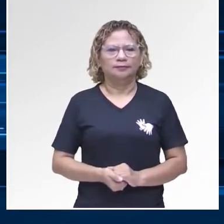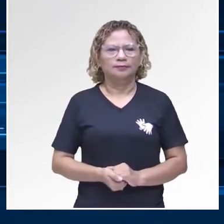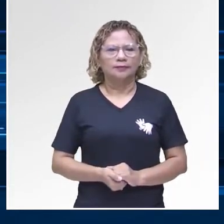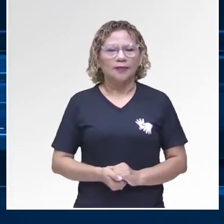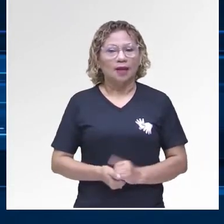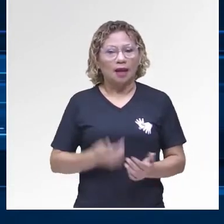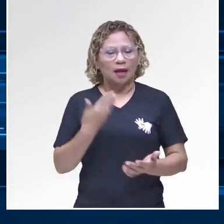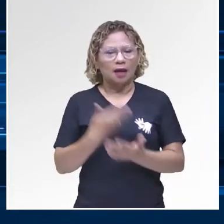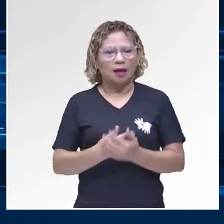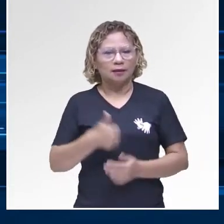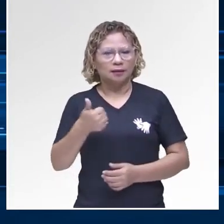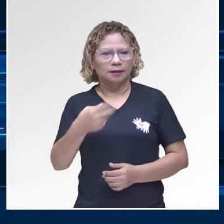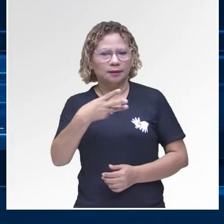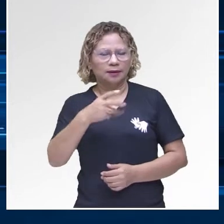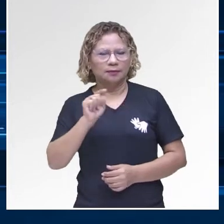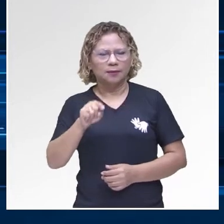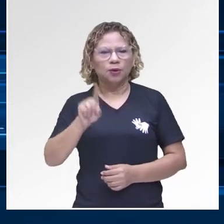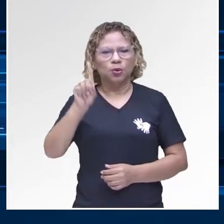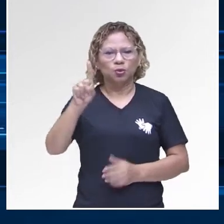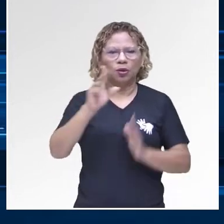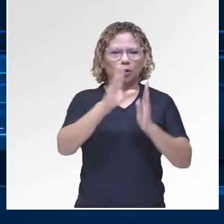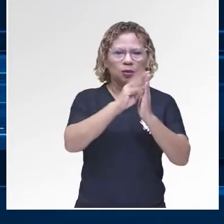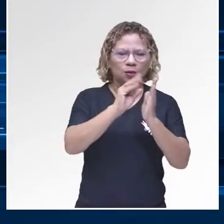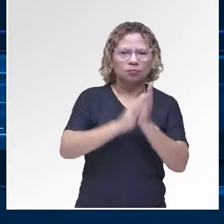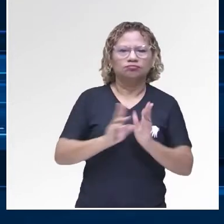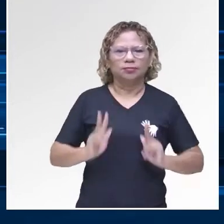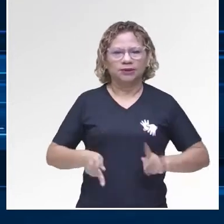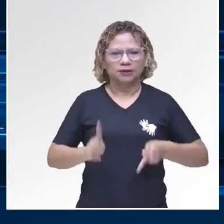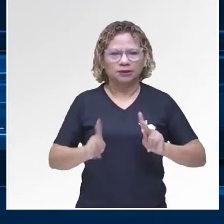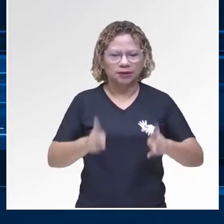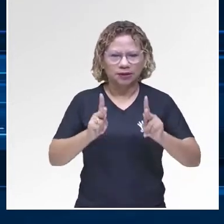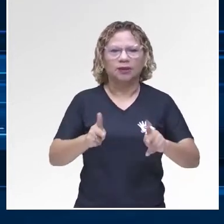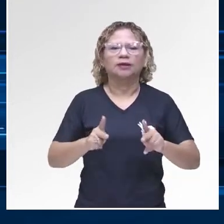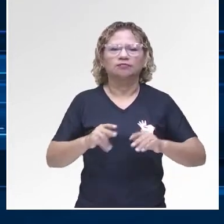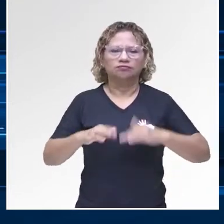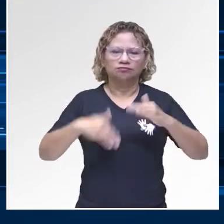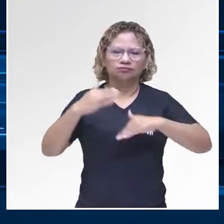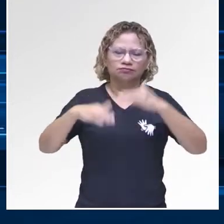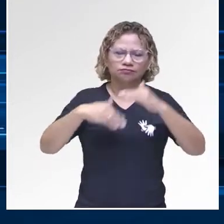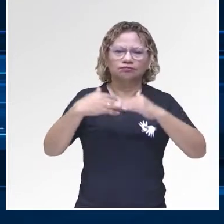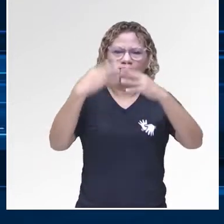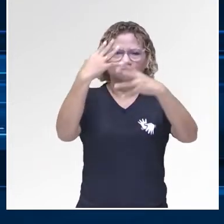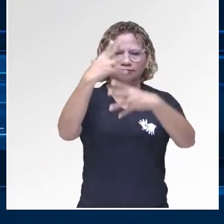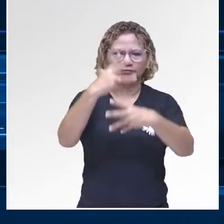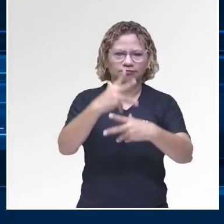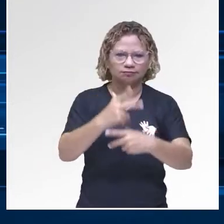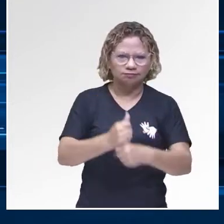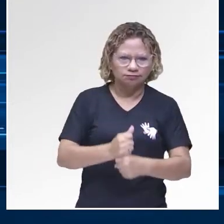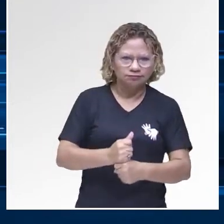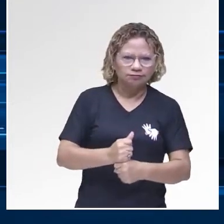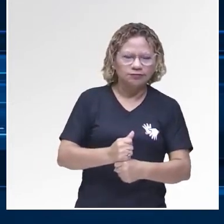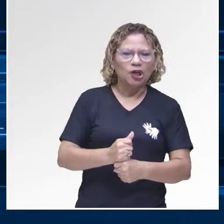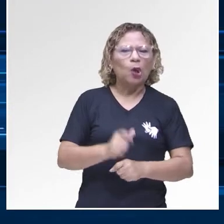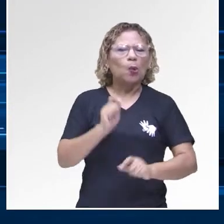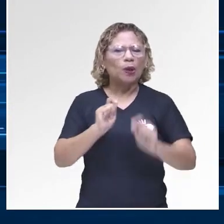Aula 13.1. Conteúdos. Sequências. Progressão aritmética. Termo geral de uma